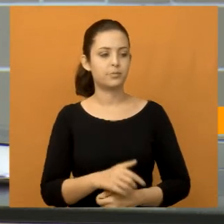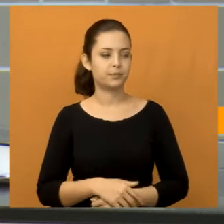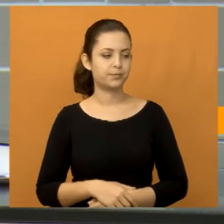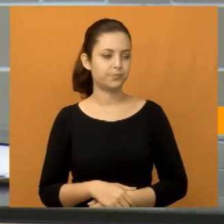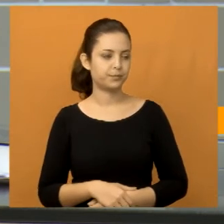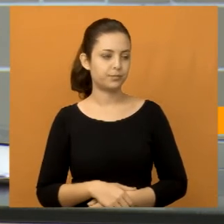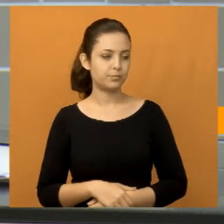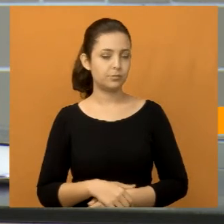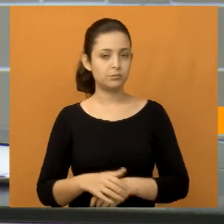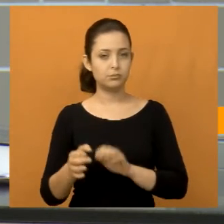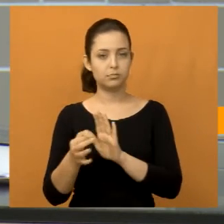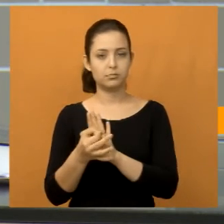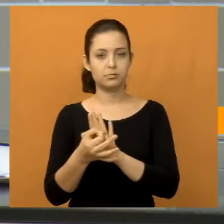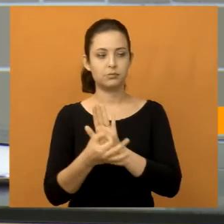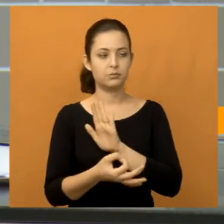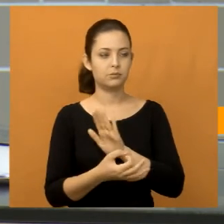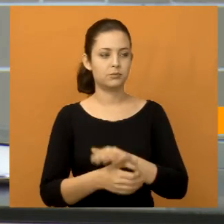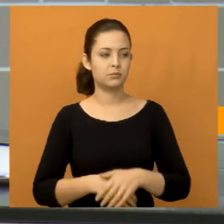Agora vamos ao depoimento da